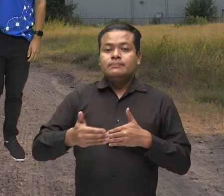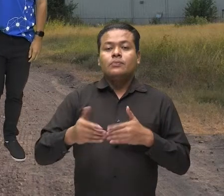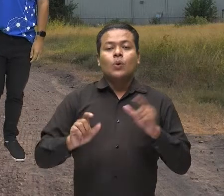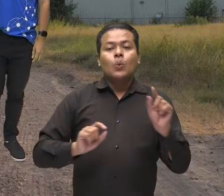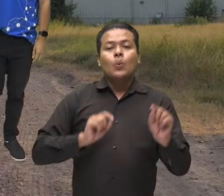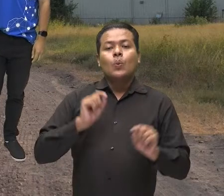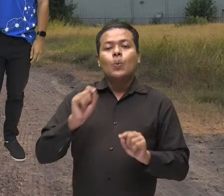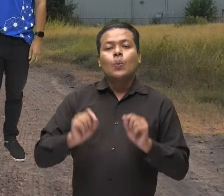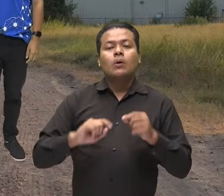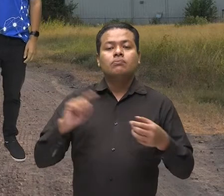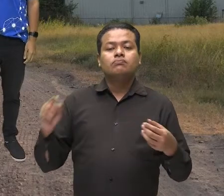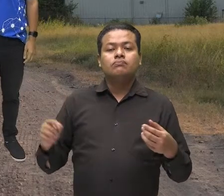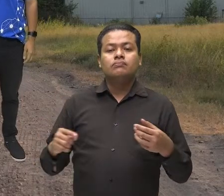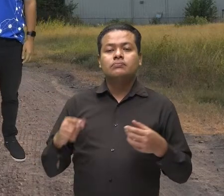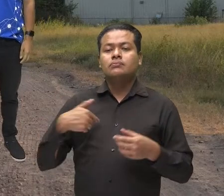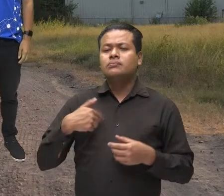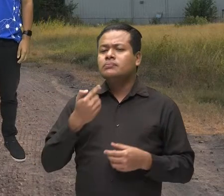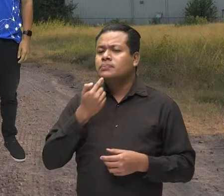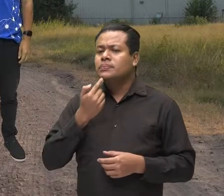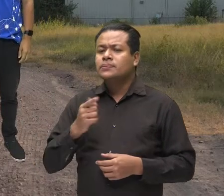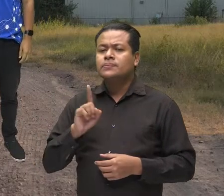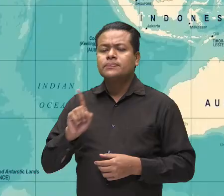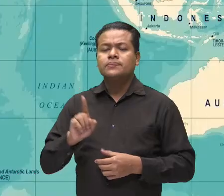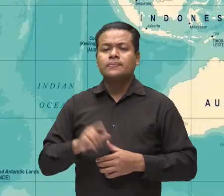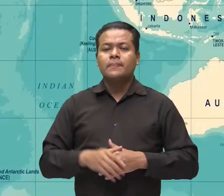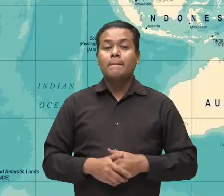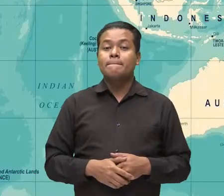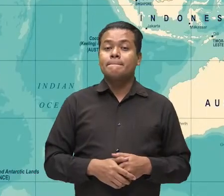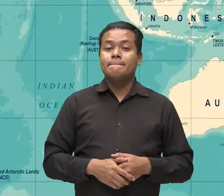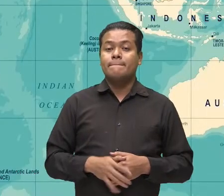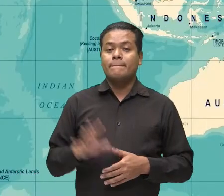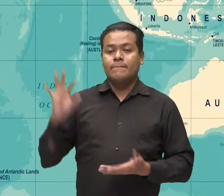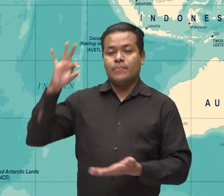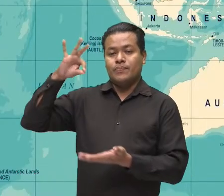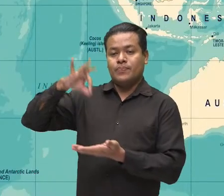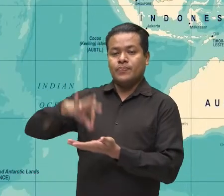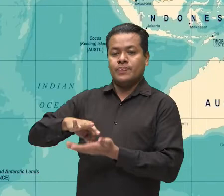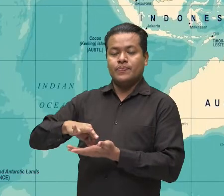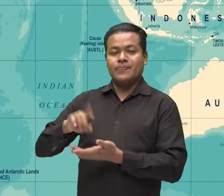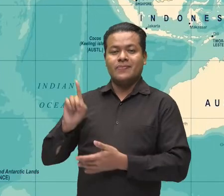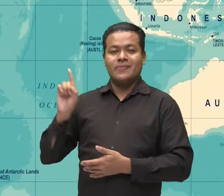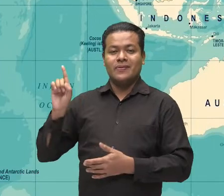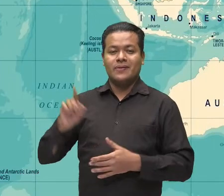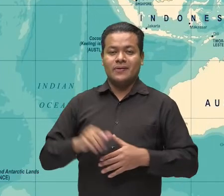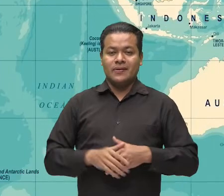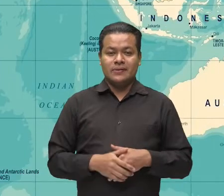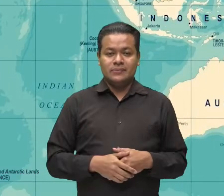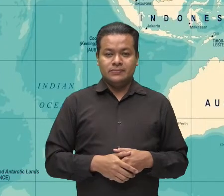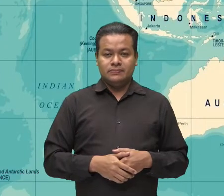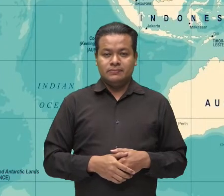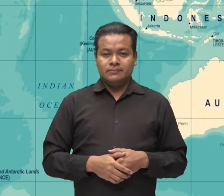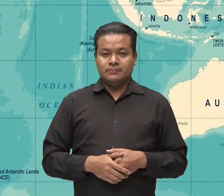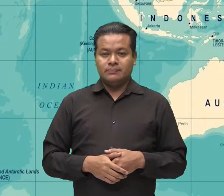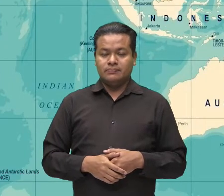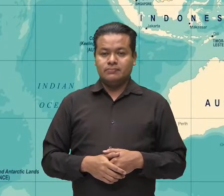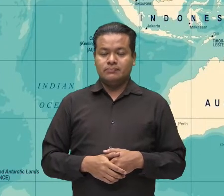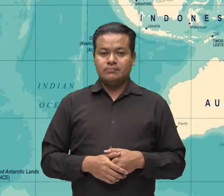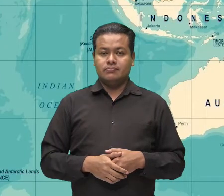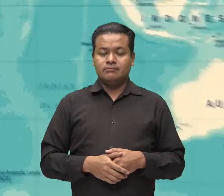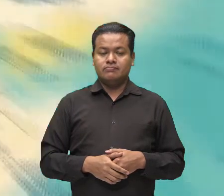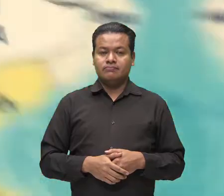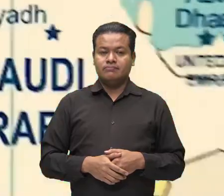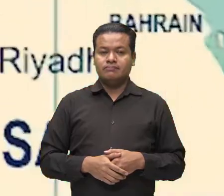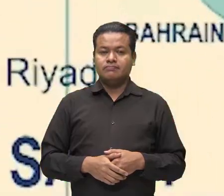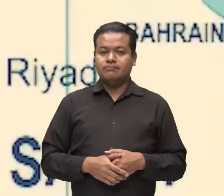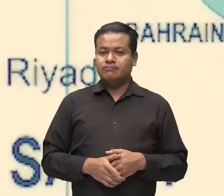sobre outro ponto ali pertinho, né? Vamos ver, vamos continuar verificando nesse mapa ali pertinho, gente, de onde a gente está. Ali onde tem